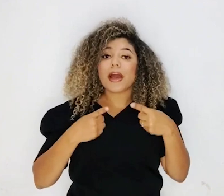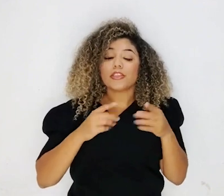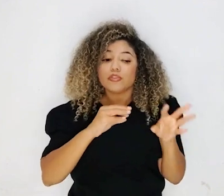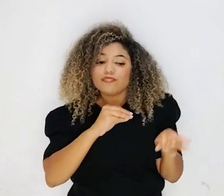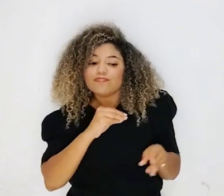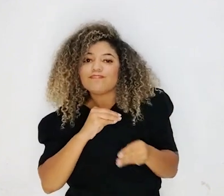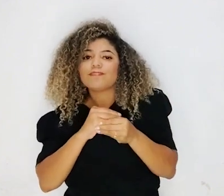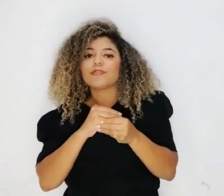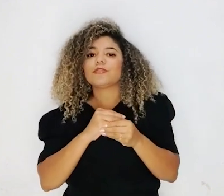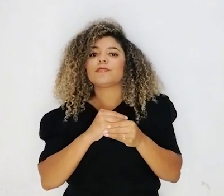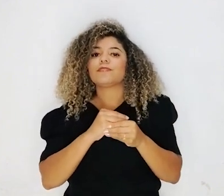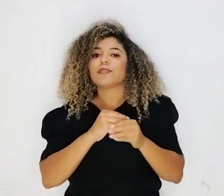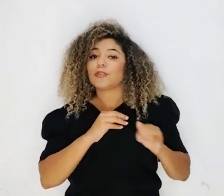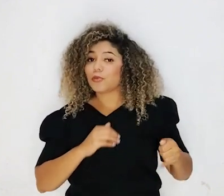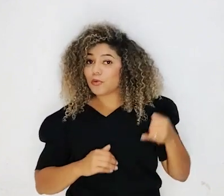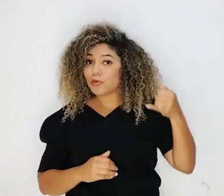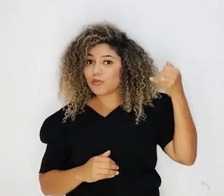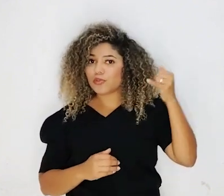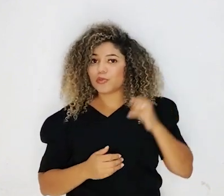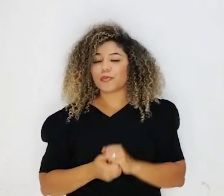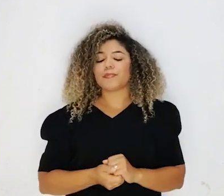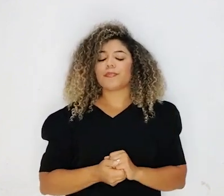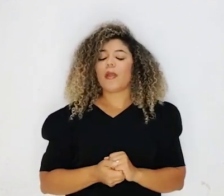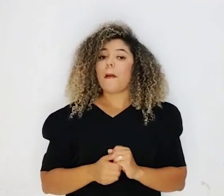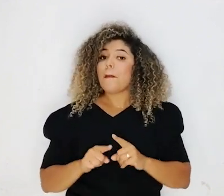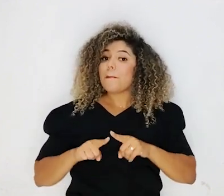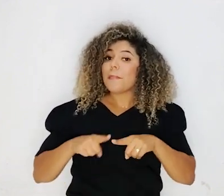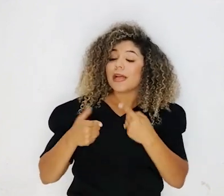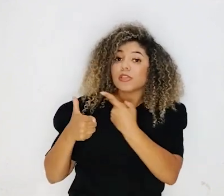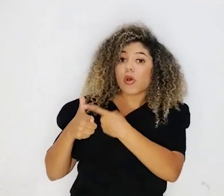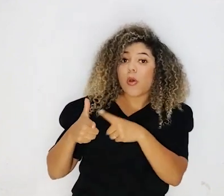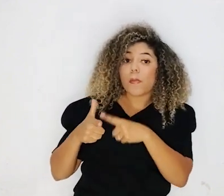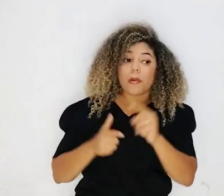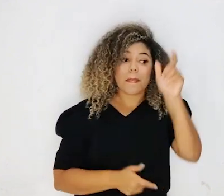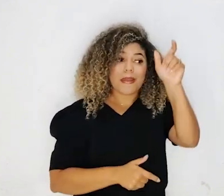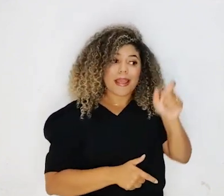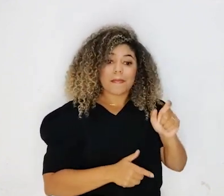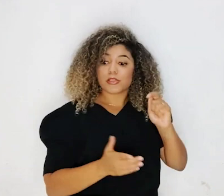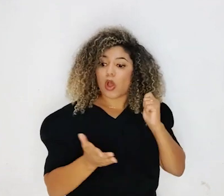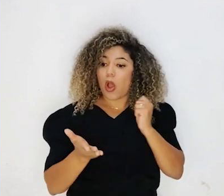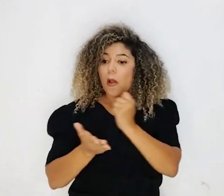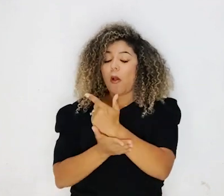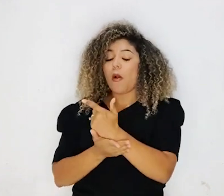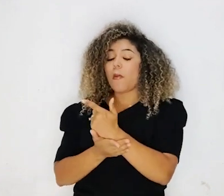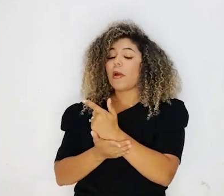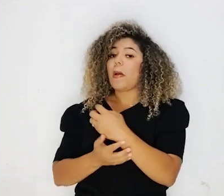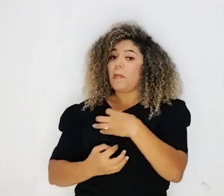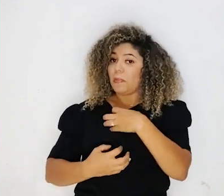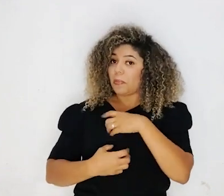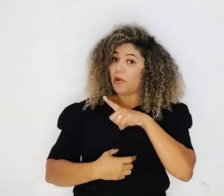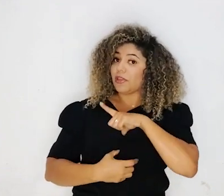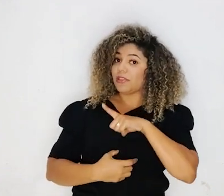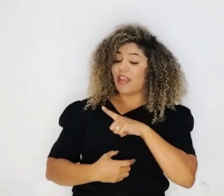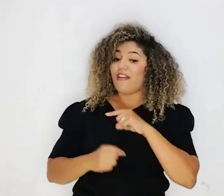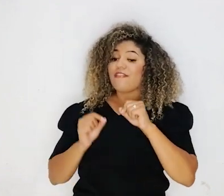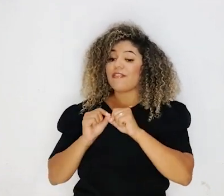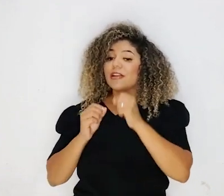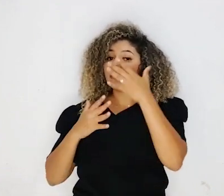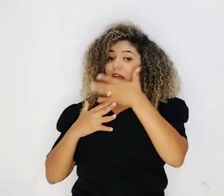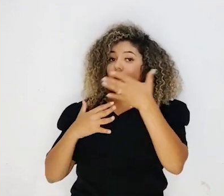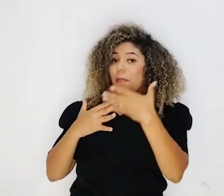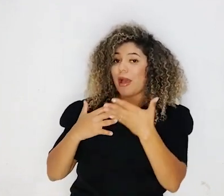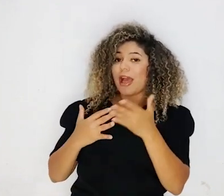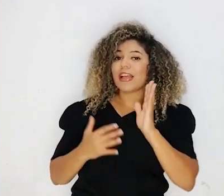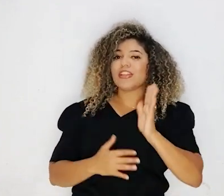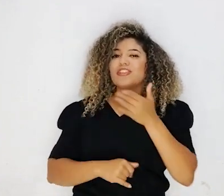embute juros. O grande risco que o consumidor corre é de fazer das compras a prazo um